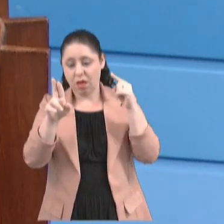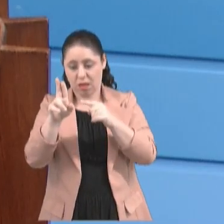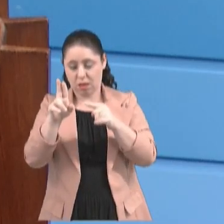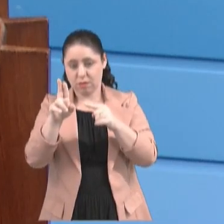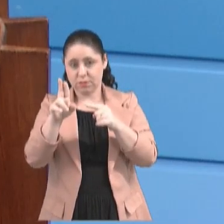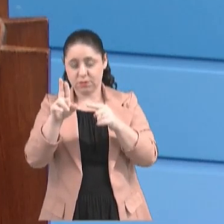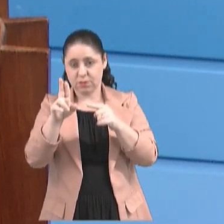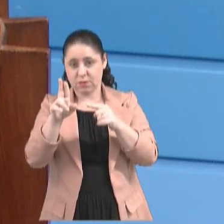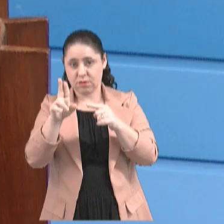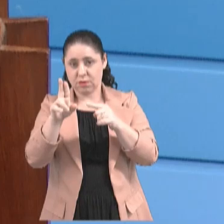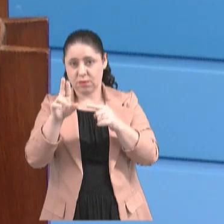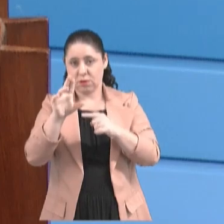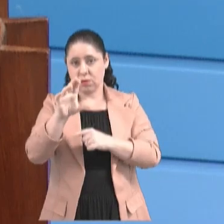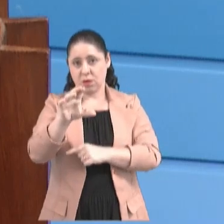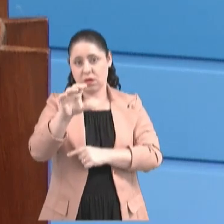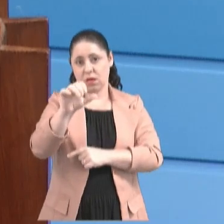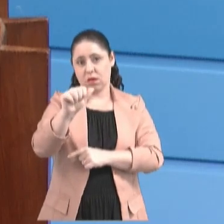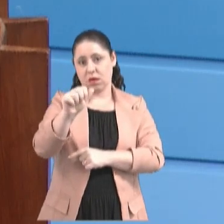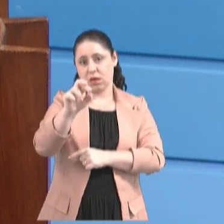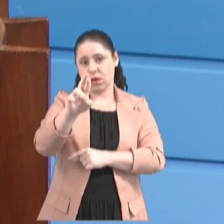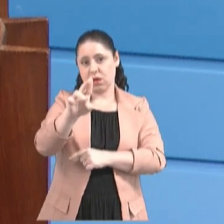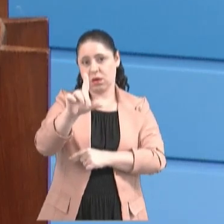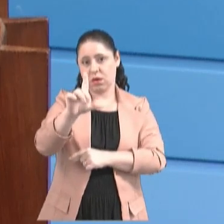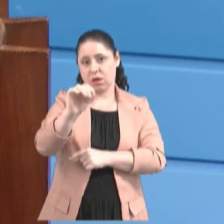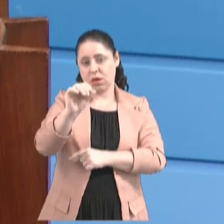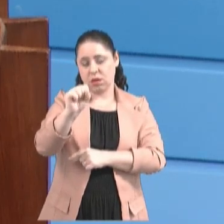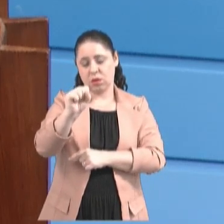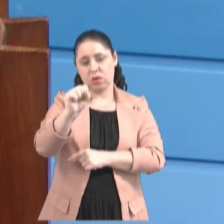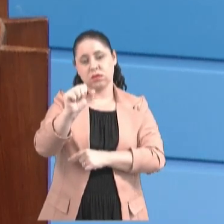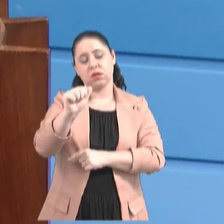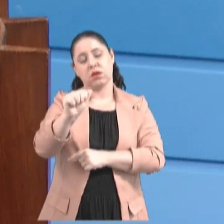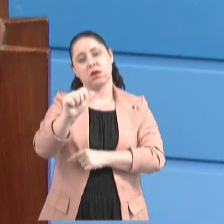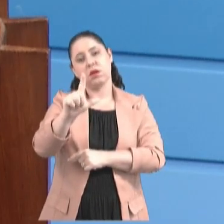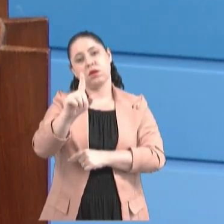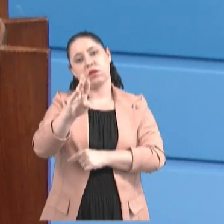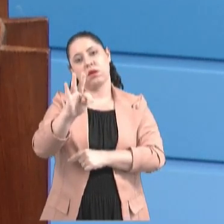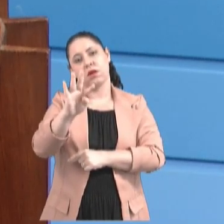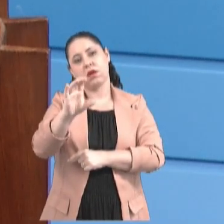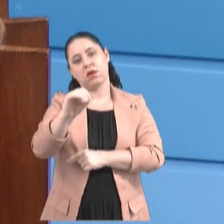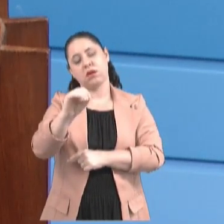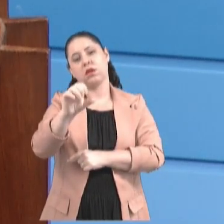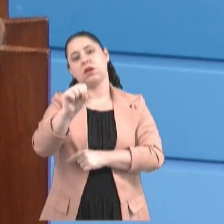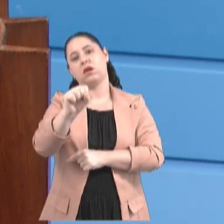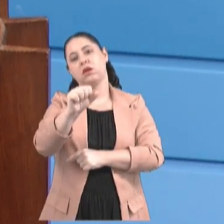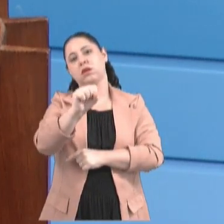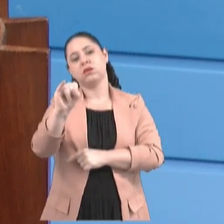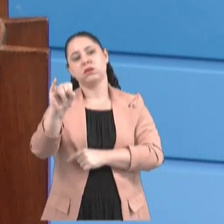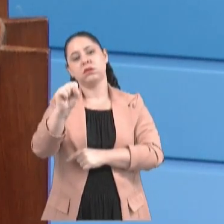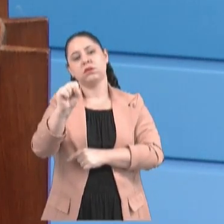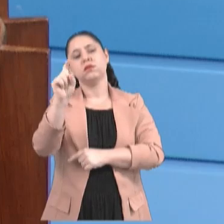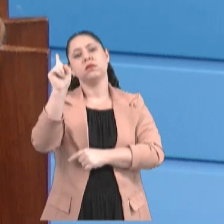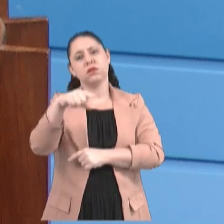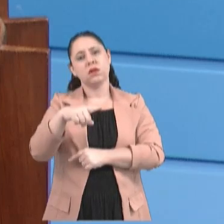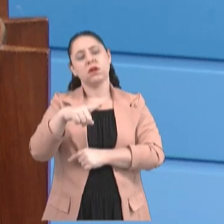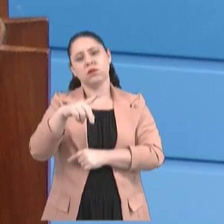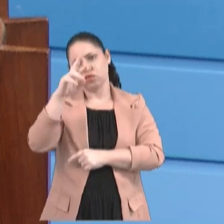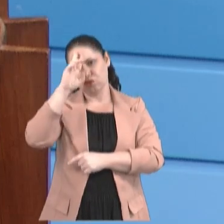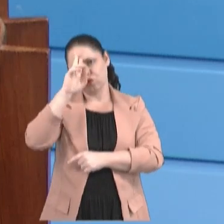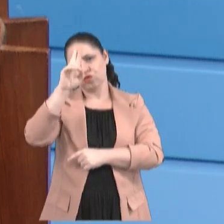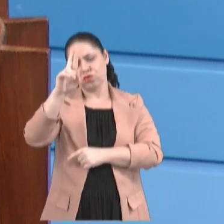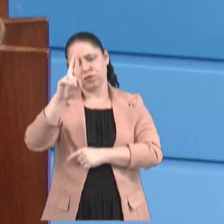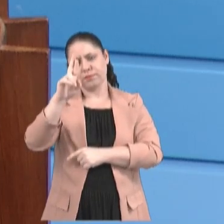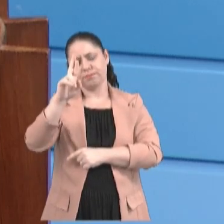nomeação do senhor Carlos Alberto de Assis para